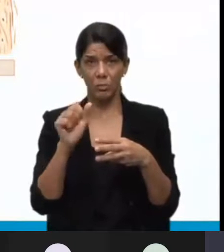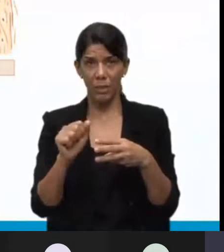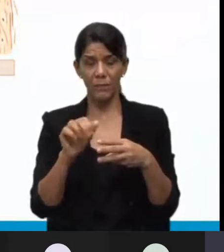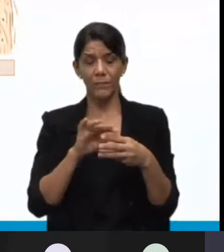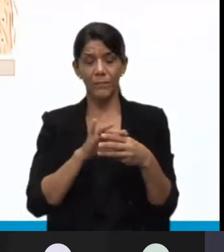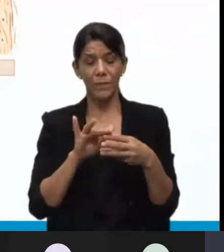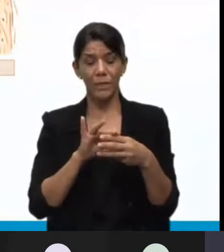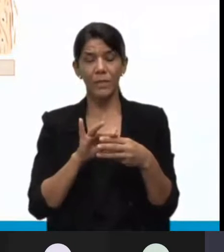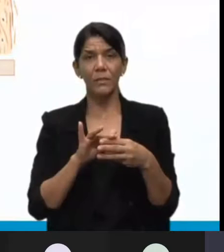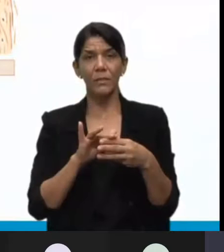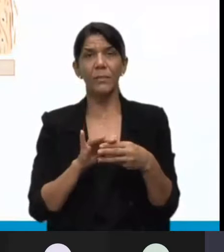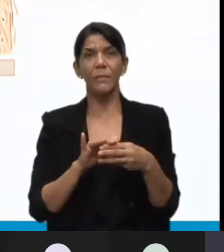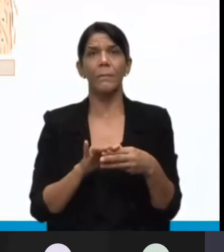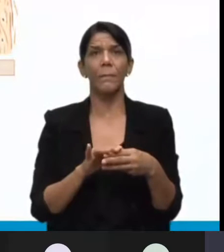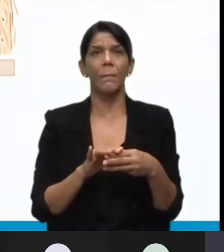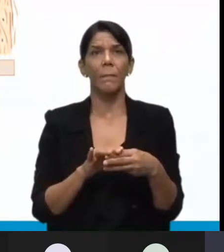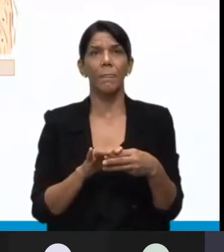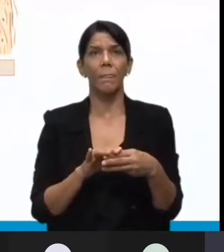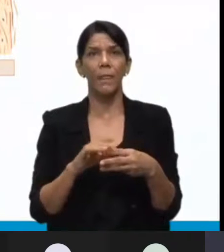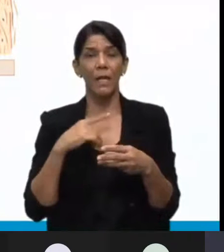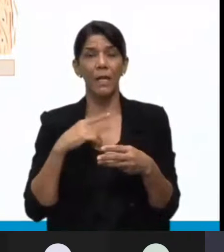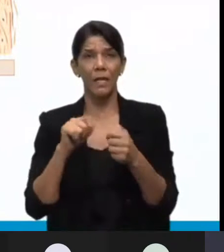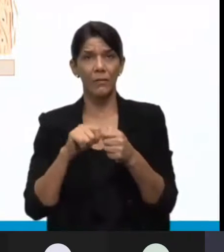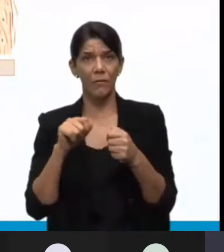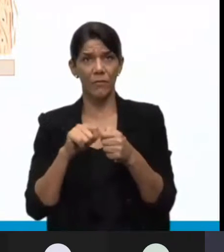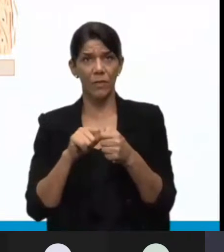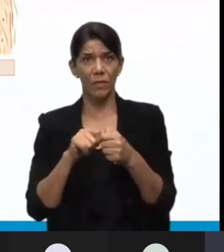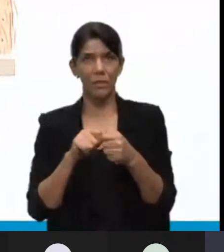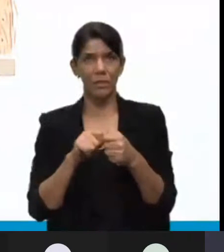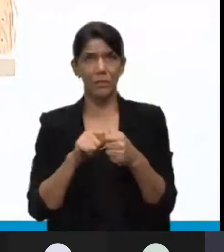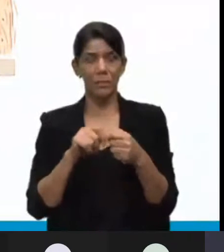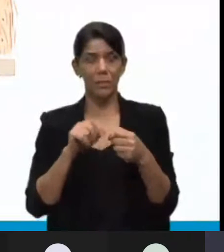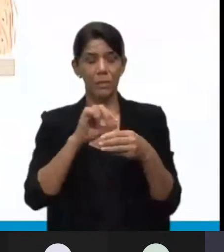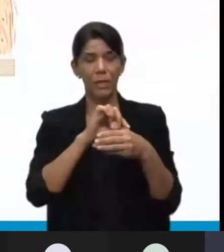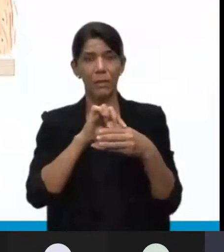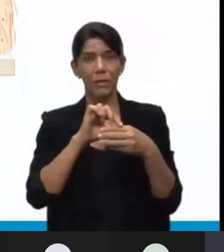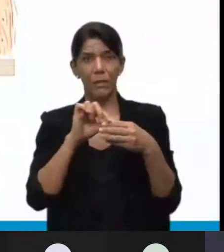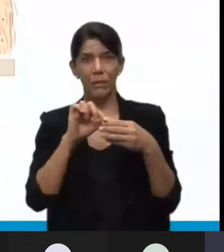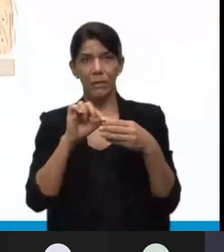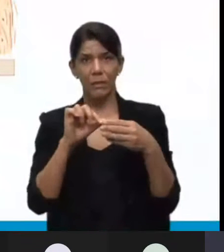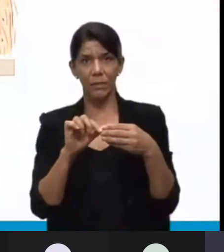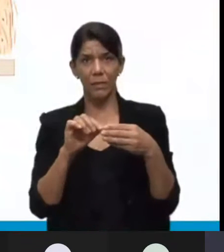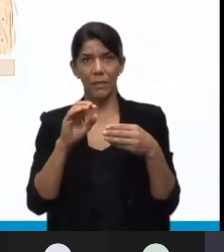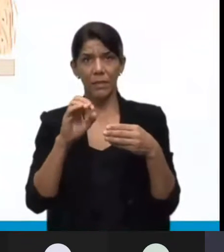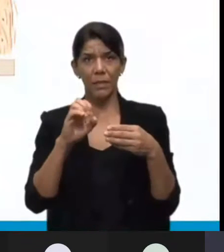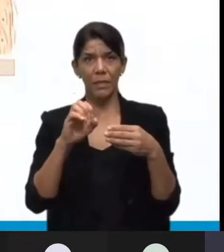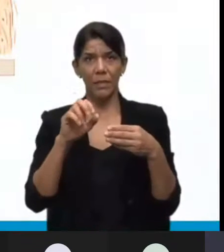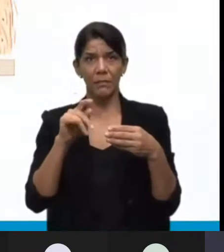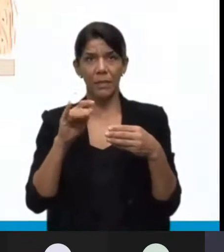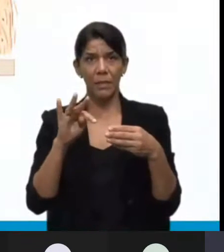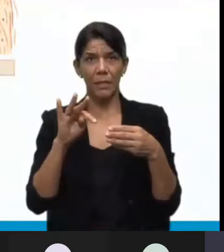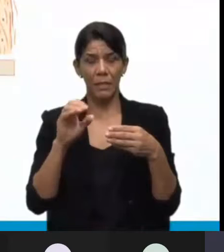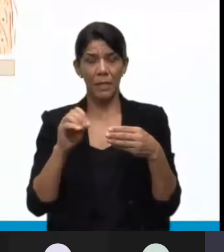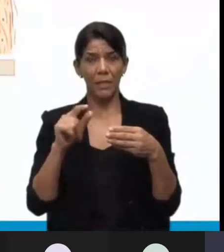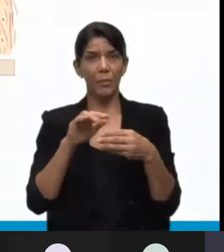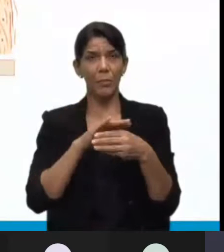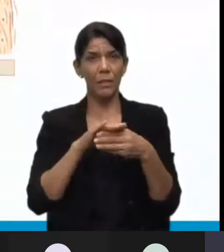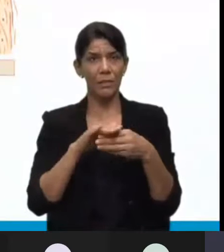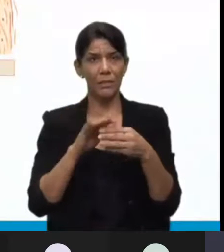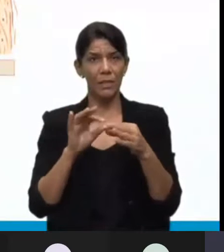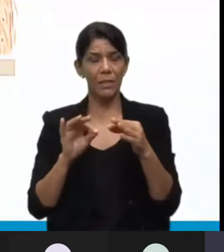essa mais interna é chamada de túnica íntima, ela é formada por esta camada, né? Esse epitélio aqui